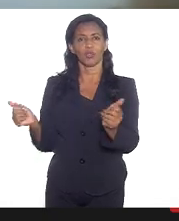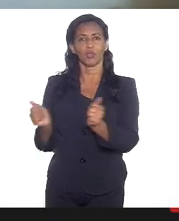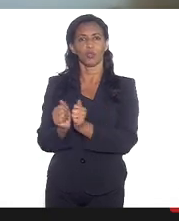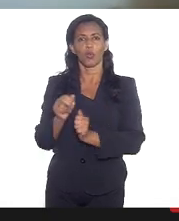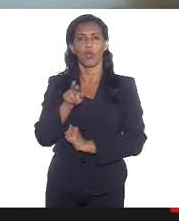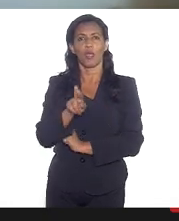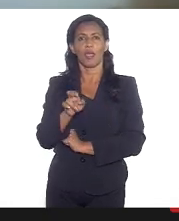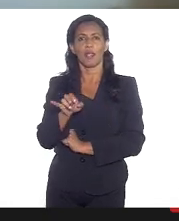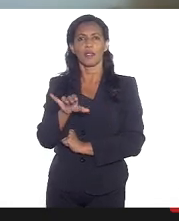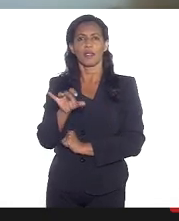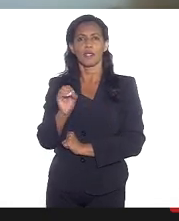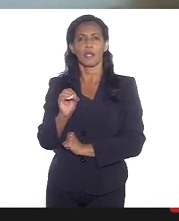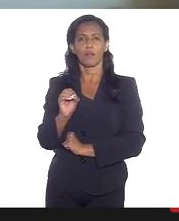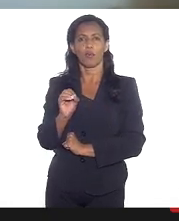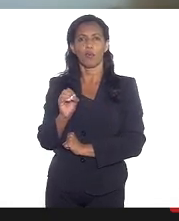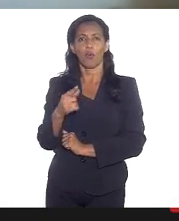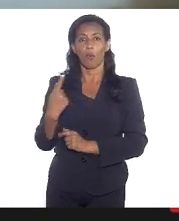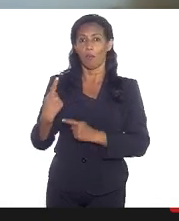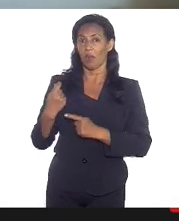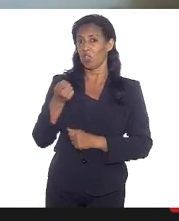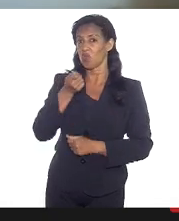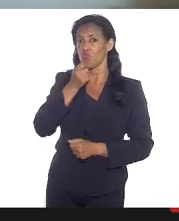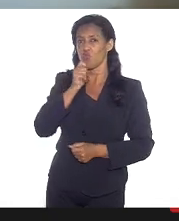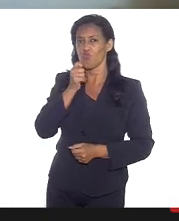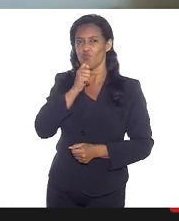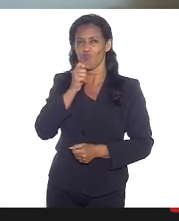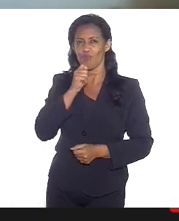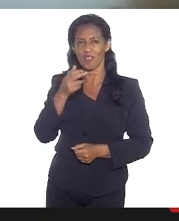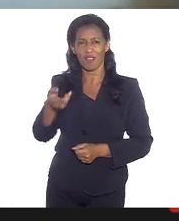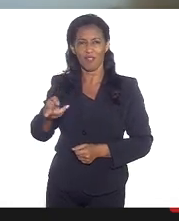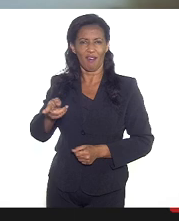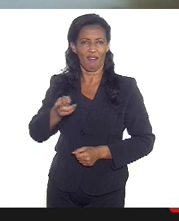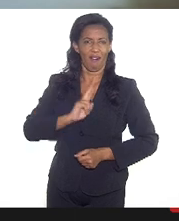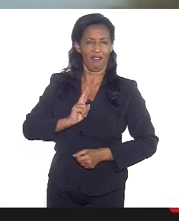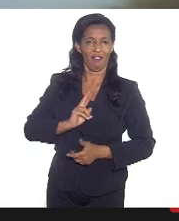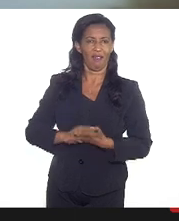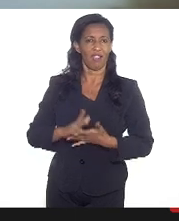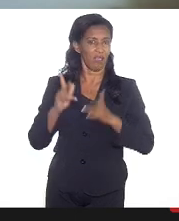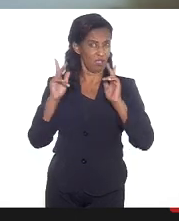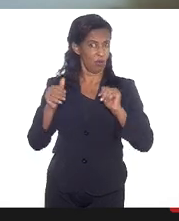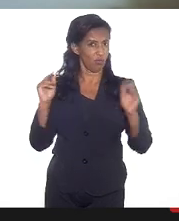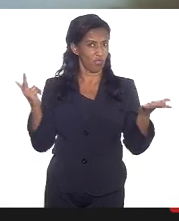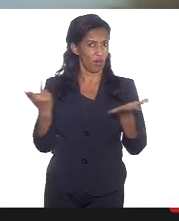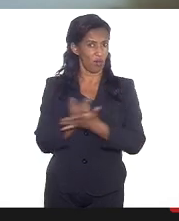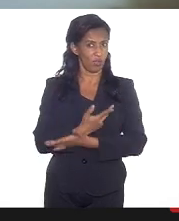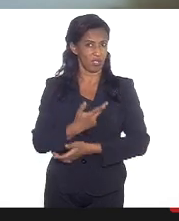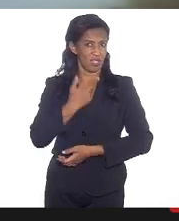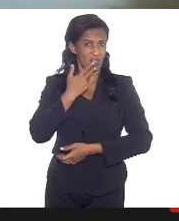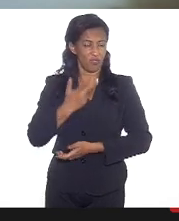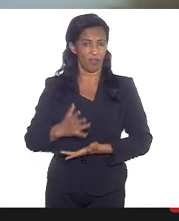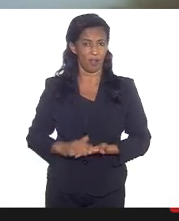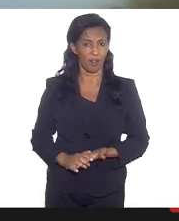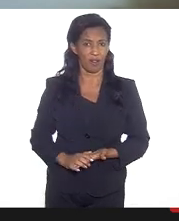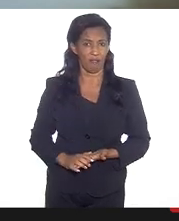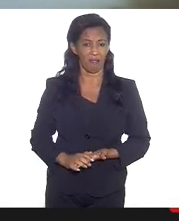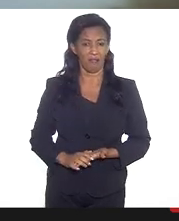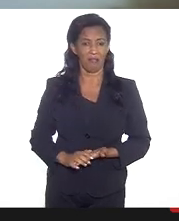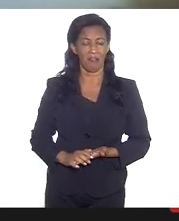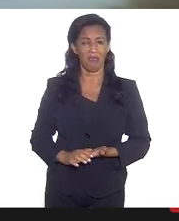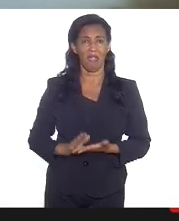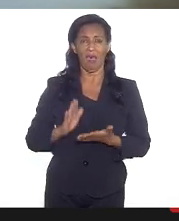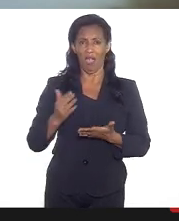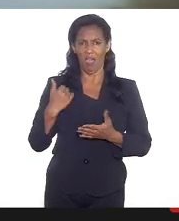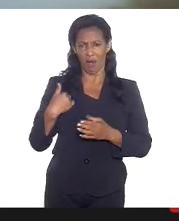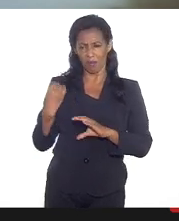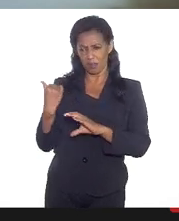que eu não tenha o dissabor, como já tive uma determinada instituição, diz assim, mas eu